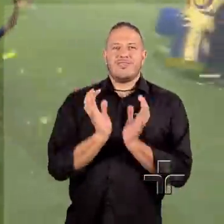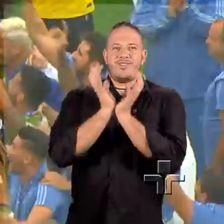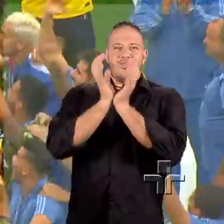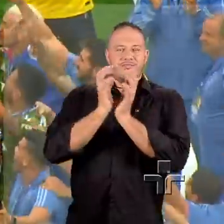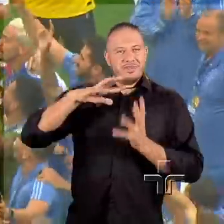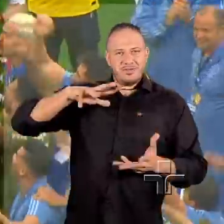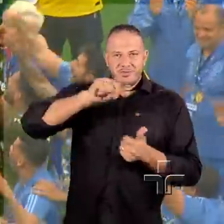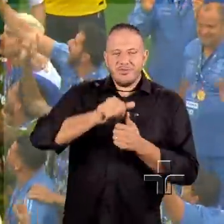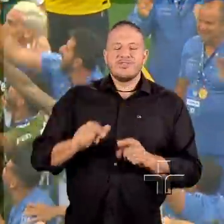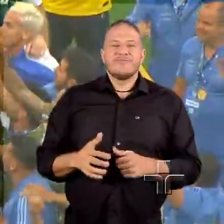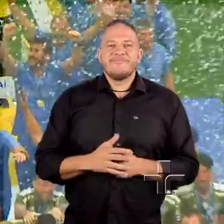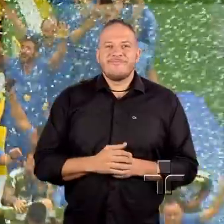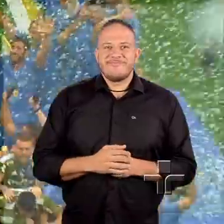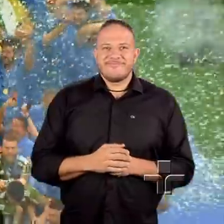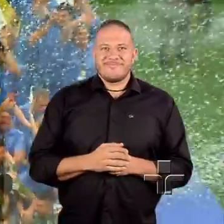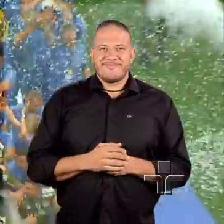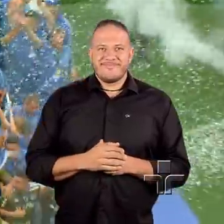Mundo